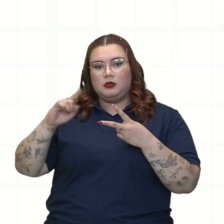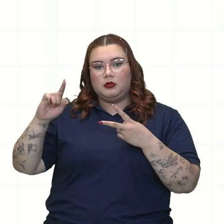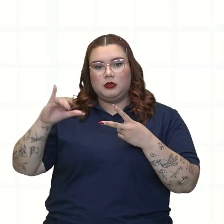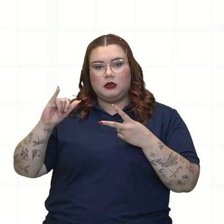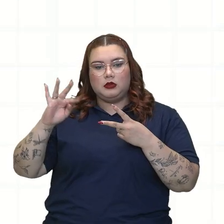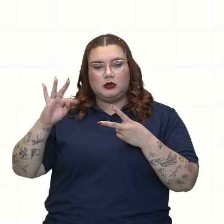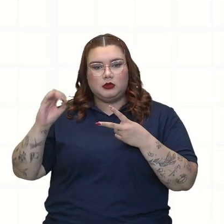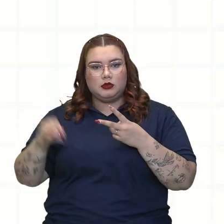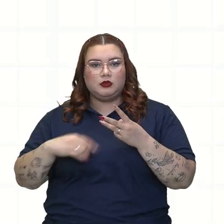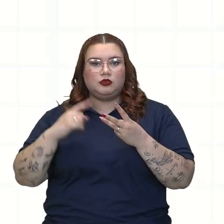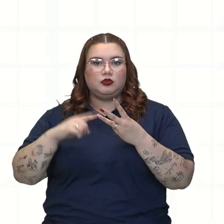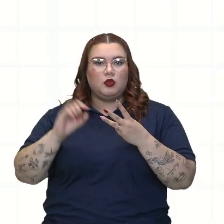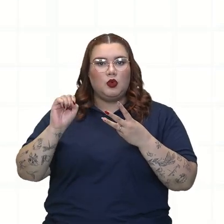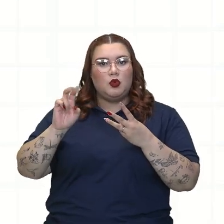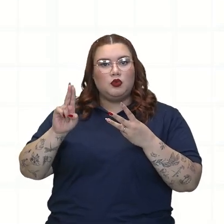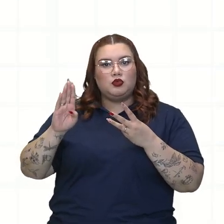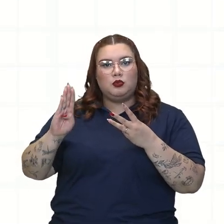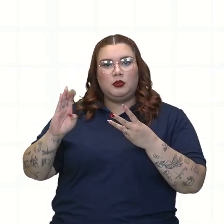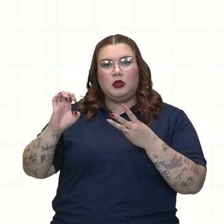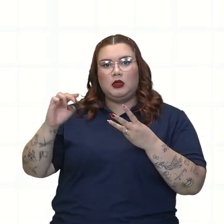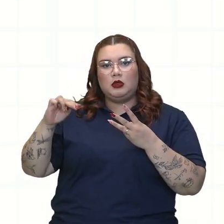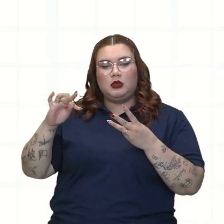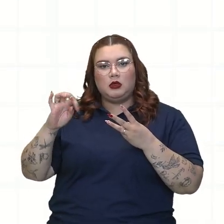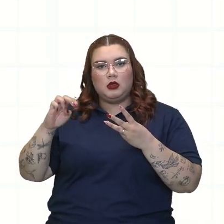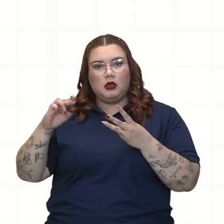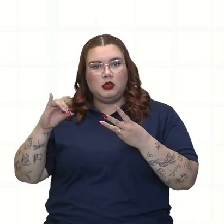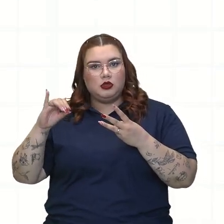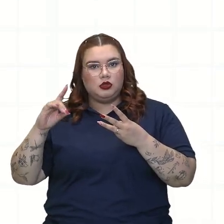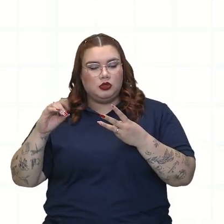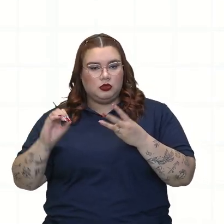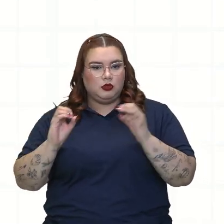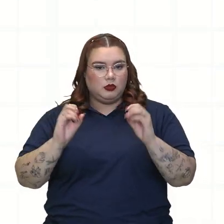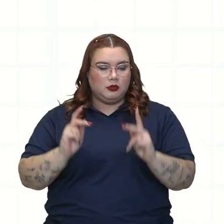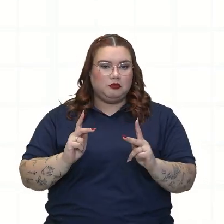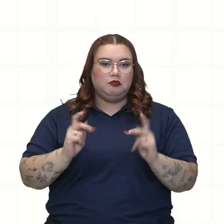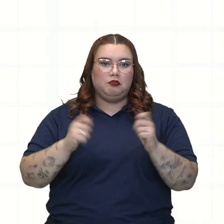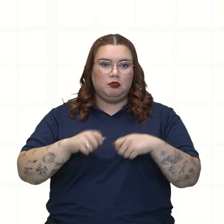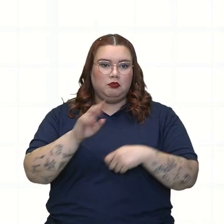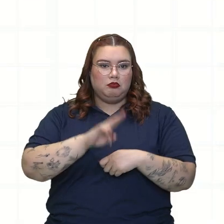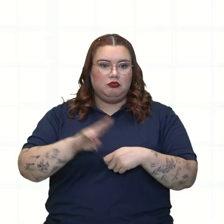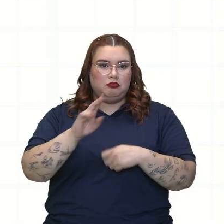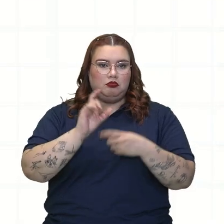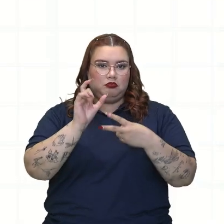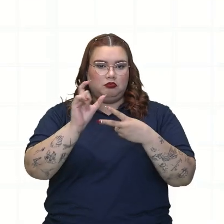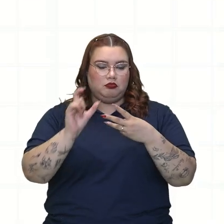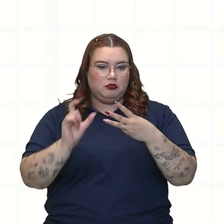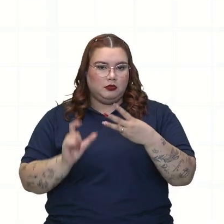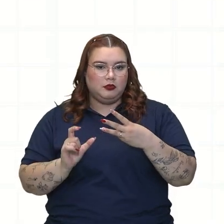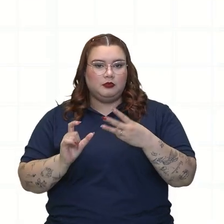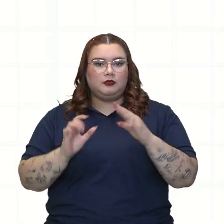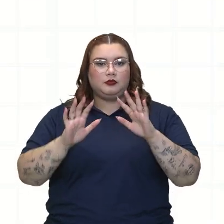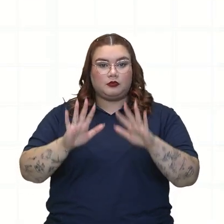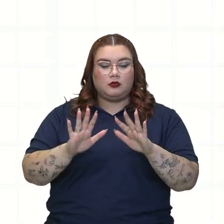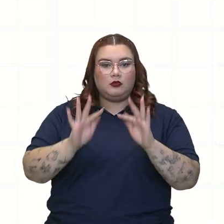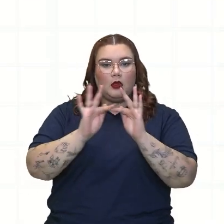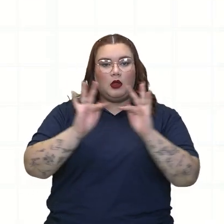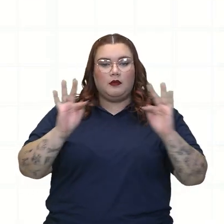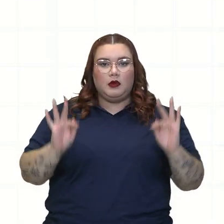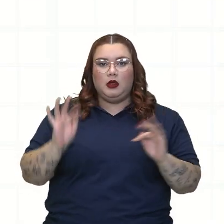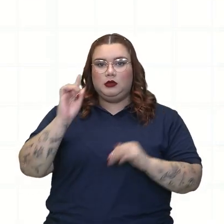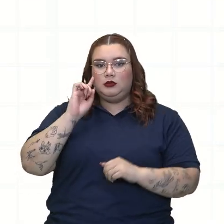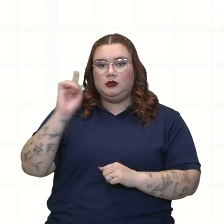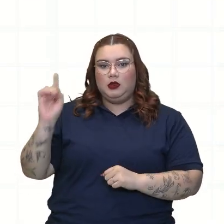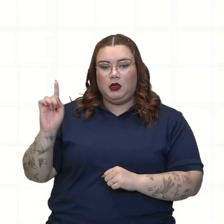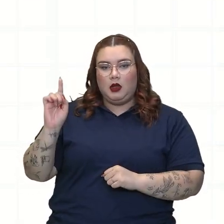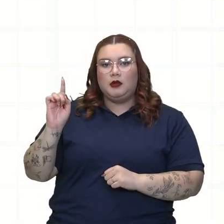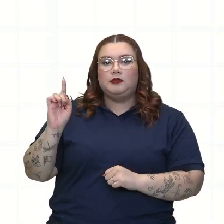E aí, então, vamos ao exemplo, né? Preservamos a natureza. É oração isso aqui?